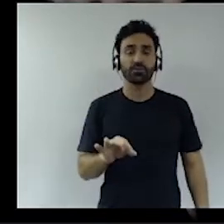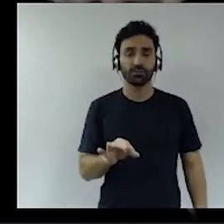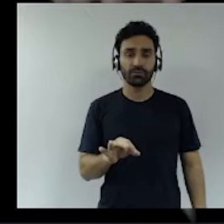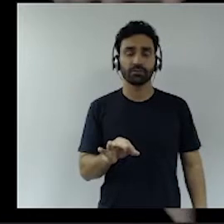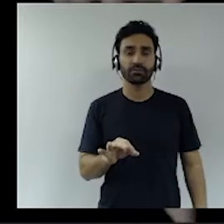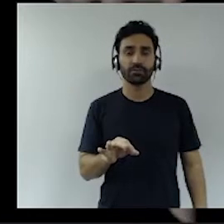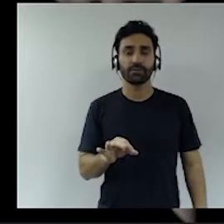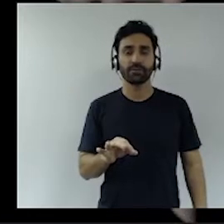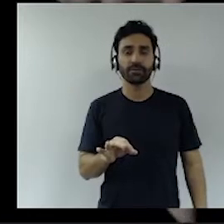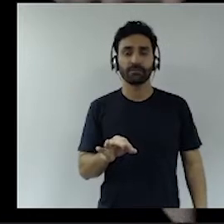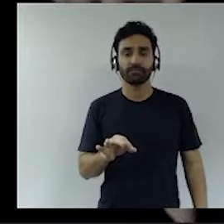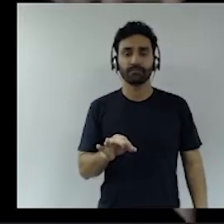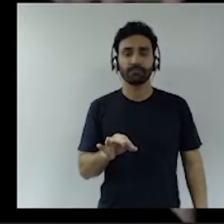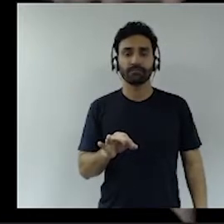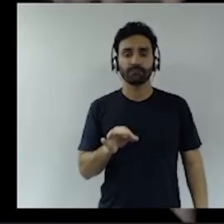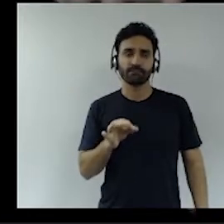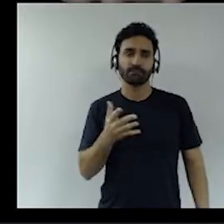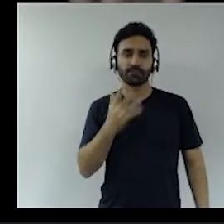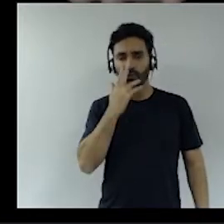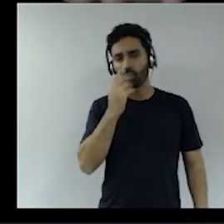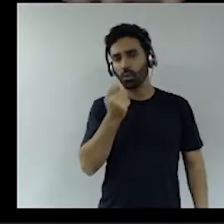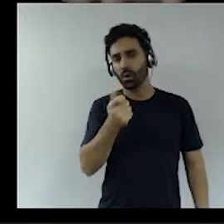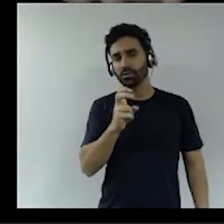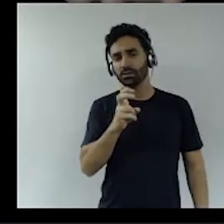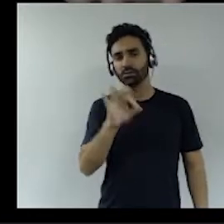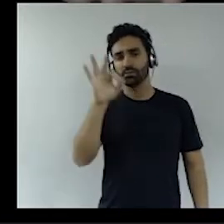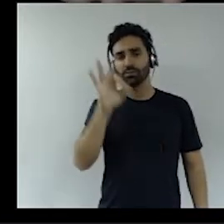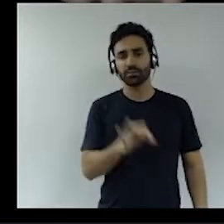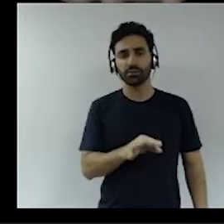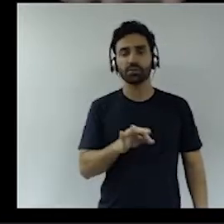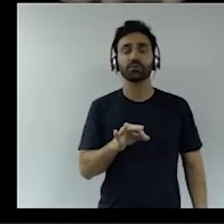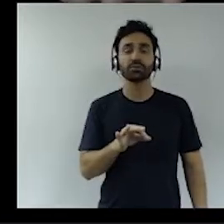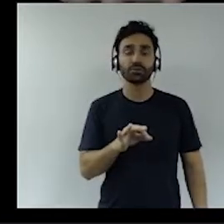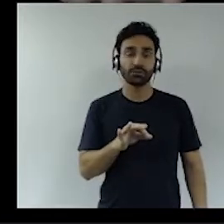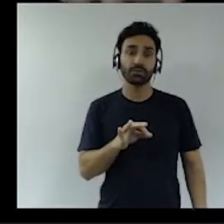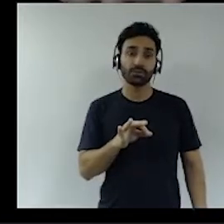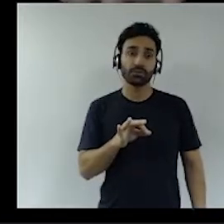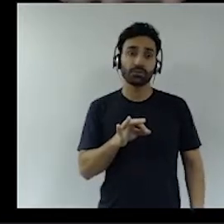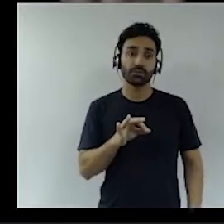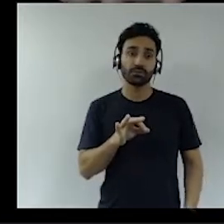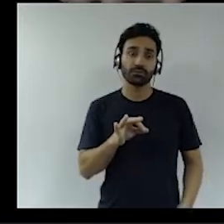total do país, próximo dos 5% que foi verificado no cenário mundial.